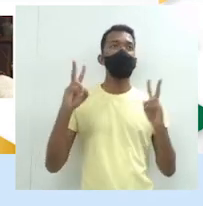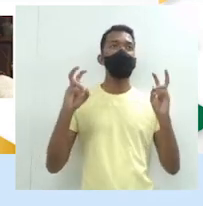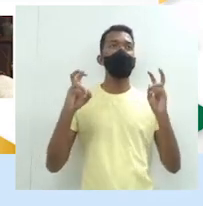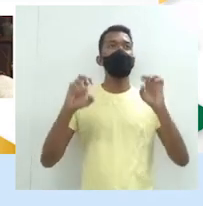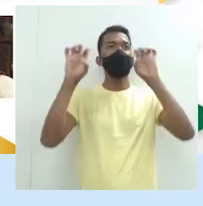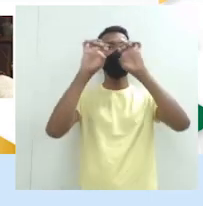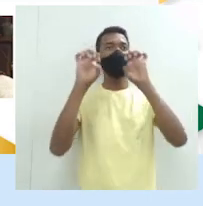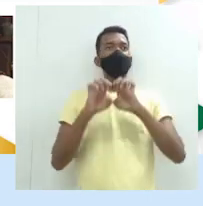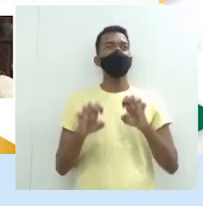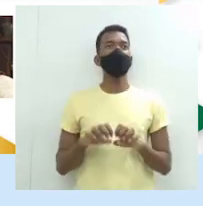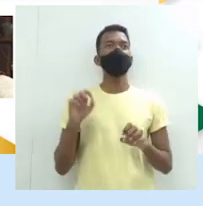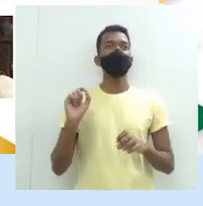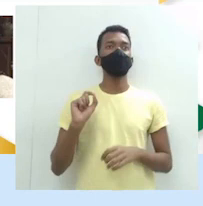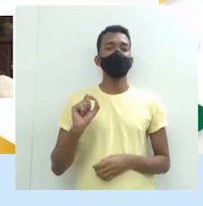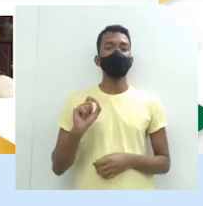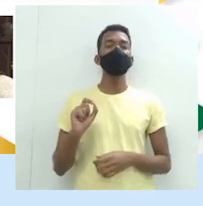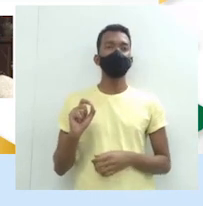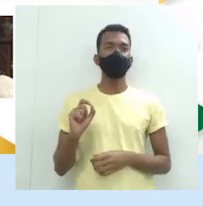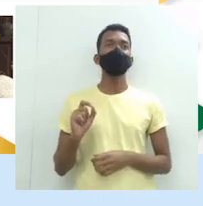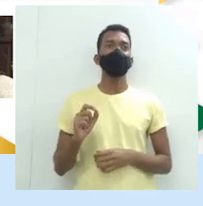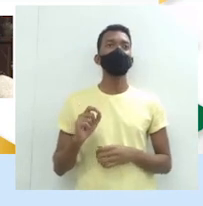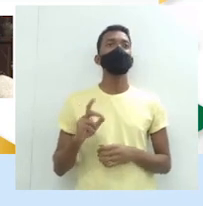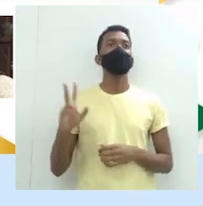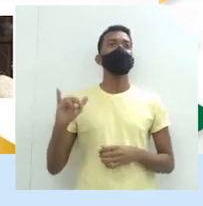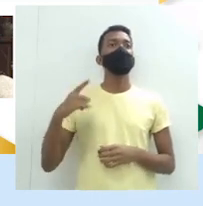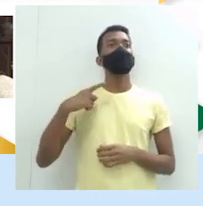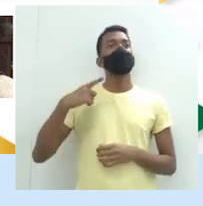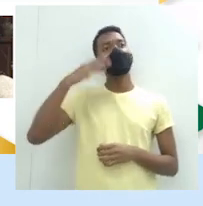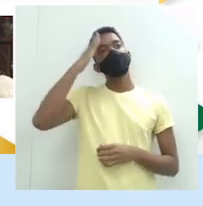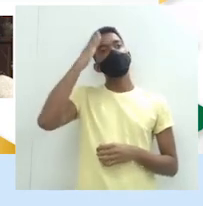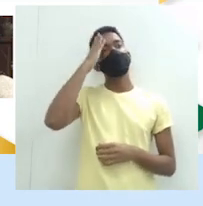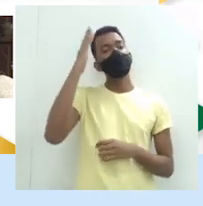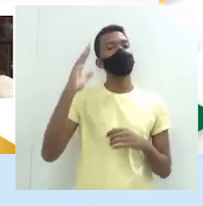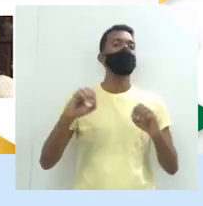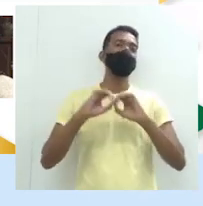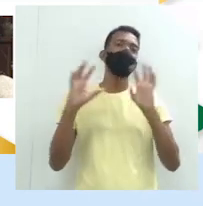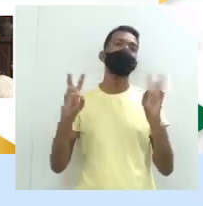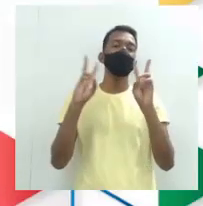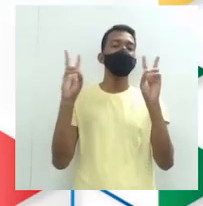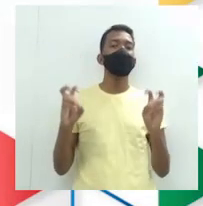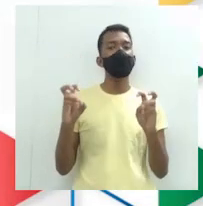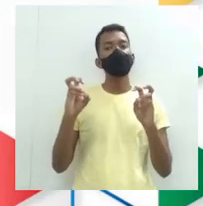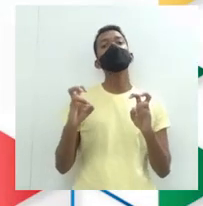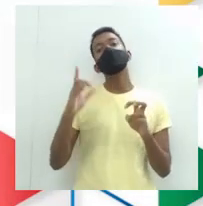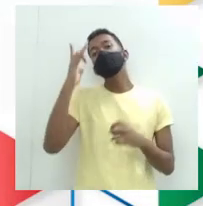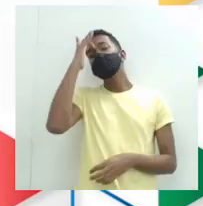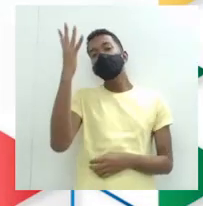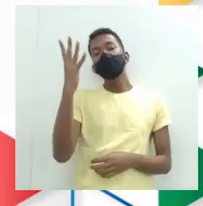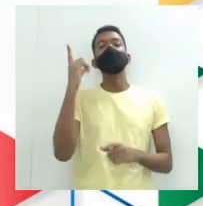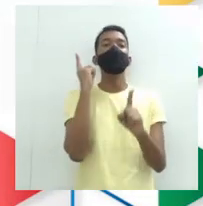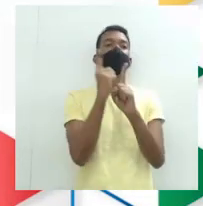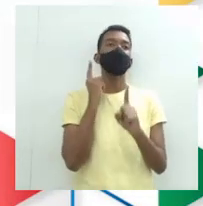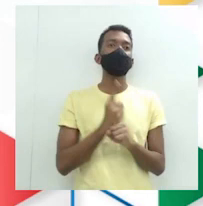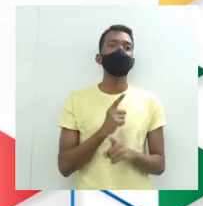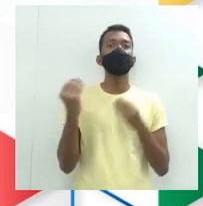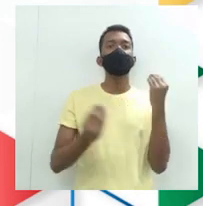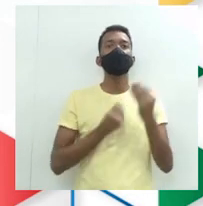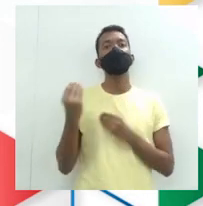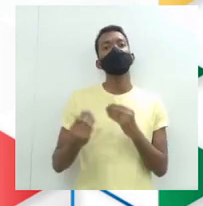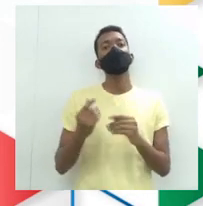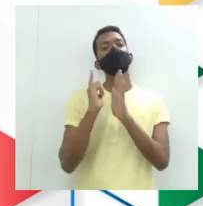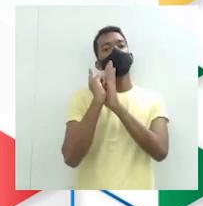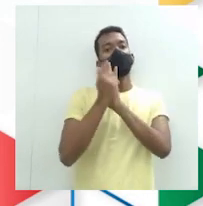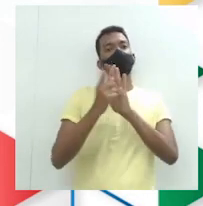essa estrutura, e a gente vai entender que essa estrutura é bem fácil da gente identificar em relação ao gênero que a gente está